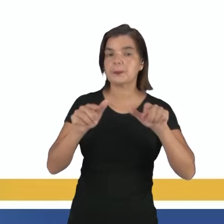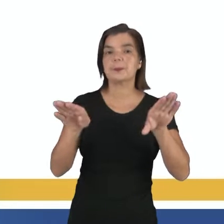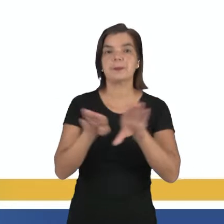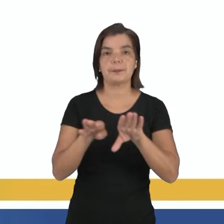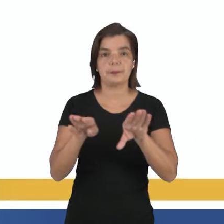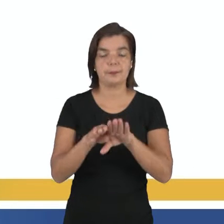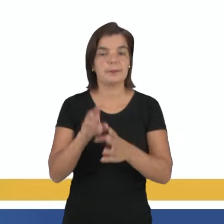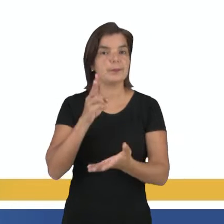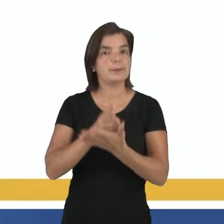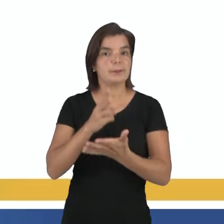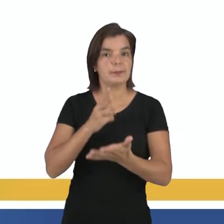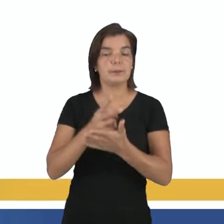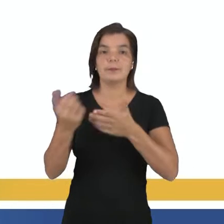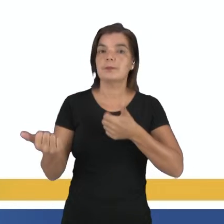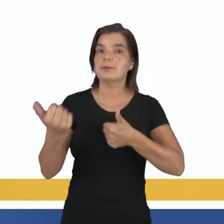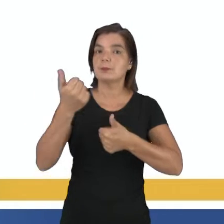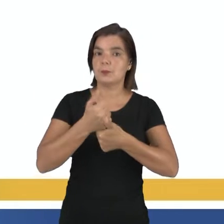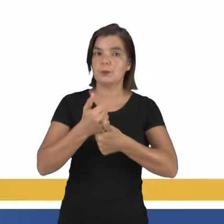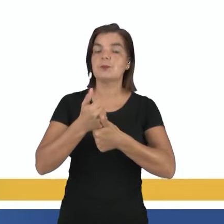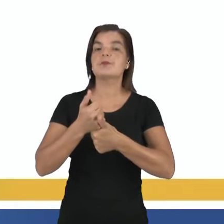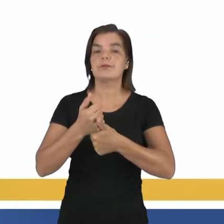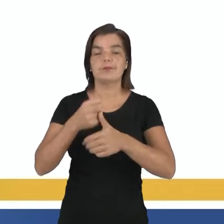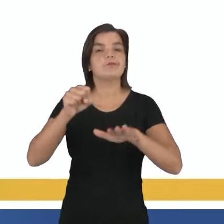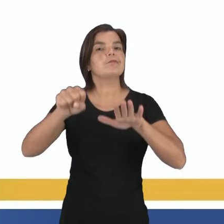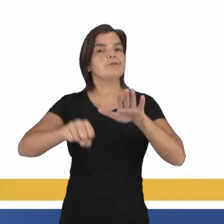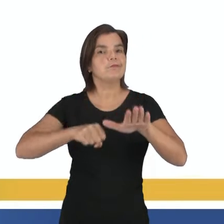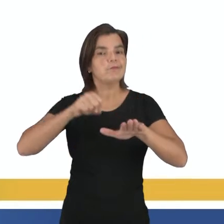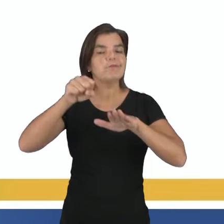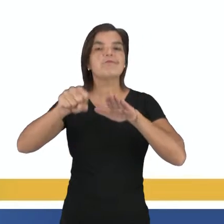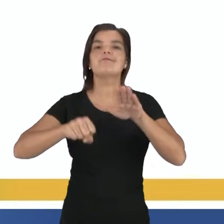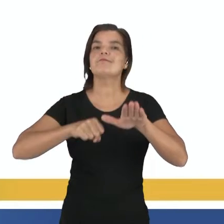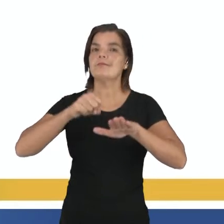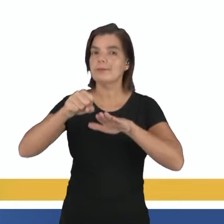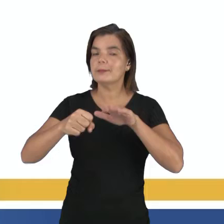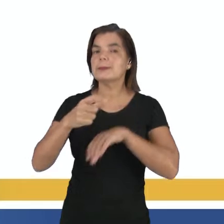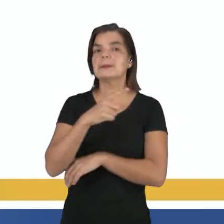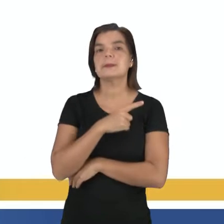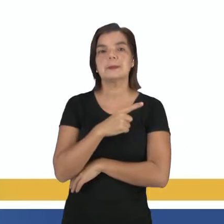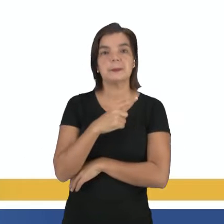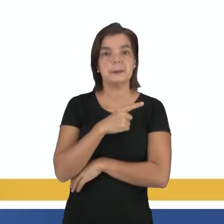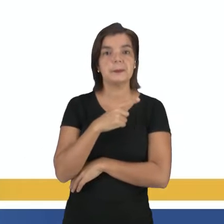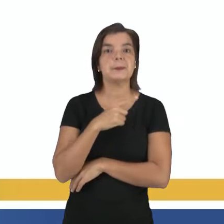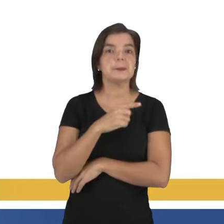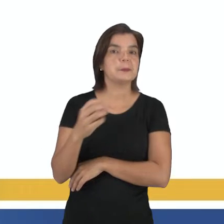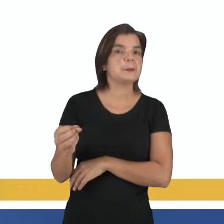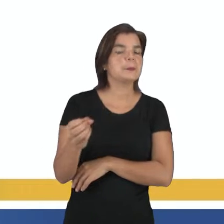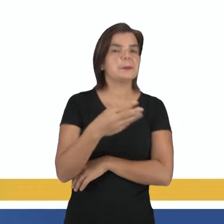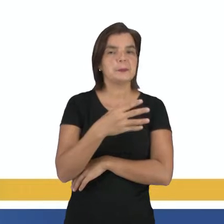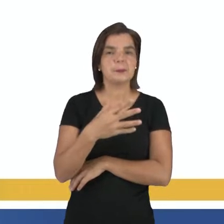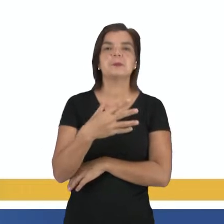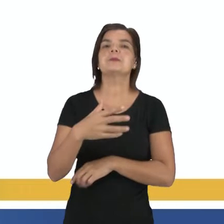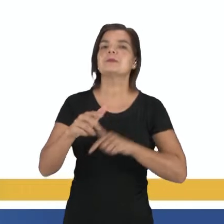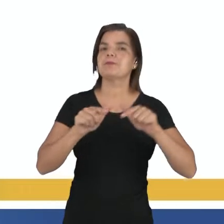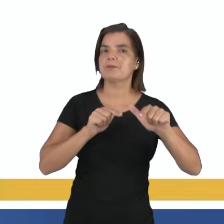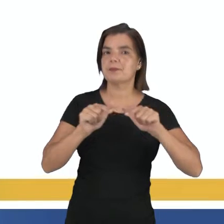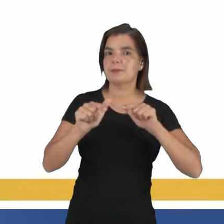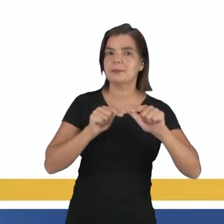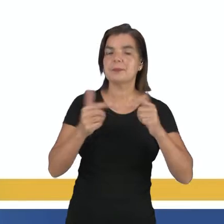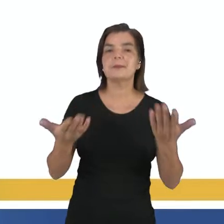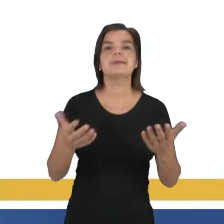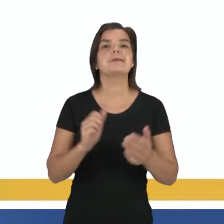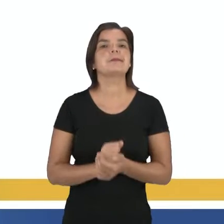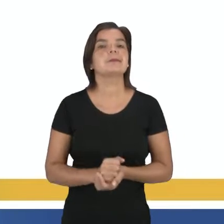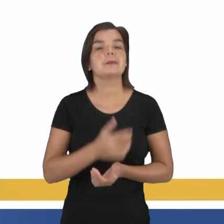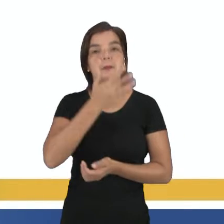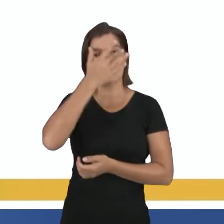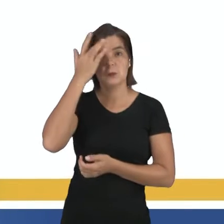feito manualmente, ela foi substituída aí por muitas máquinas. Então, a gente tem aí esse novo modelo de trabalho e com